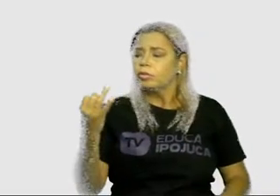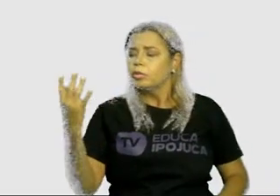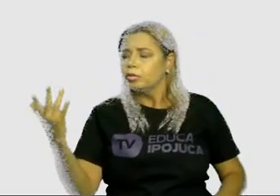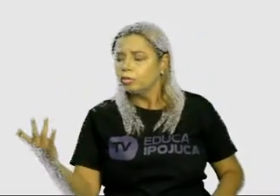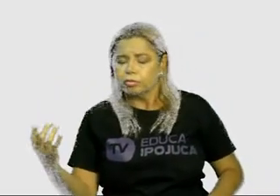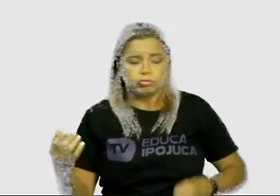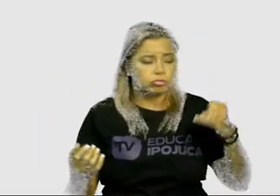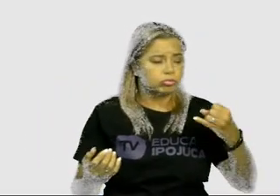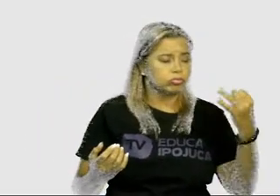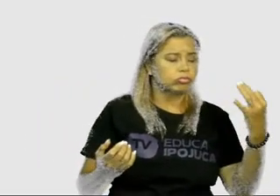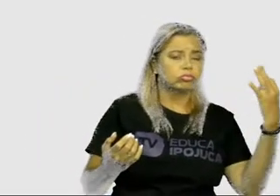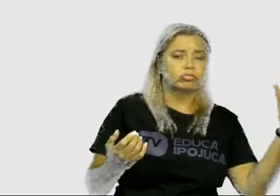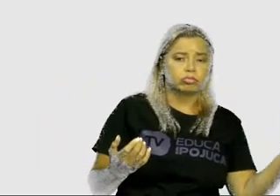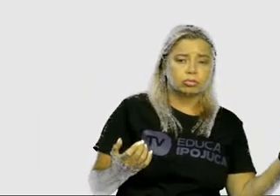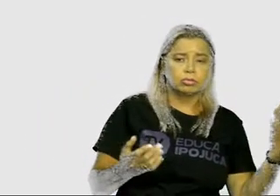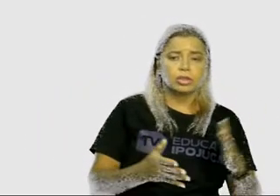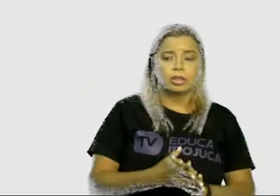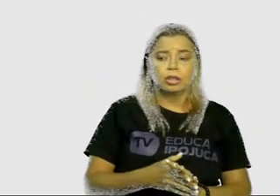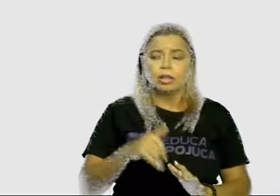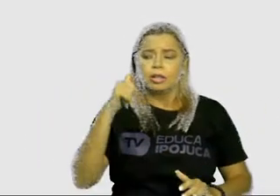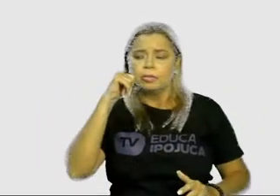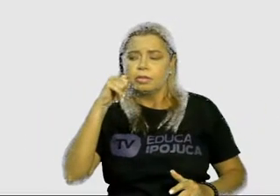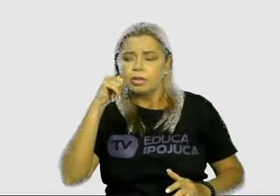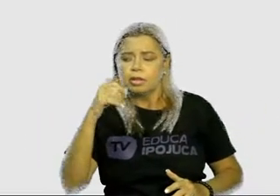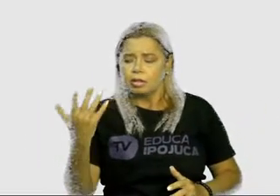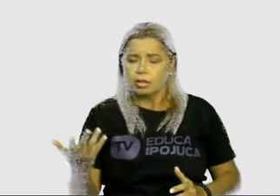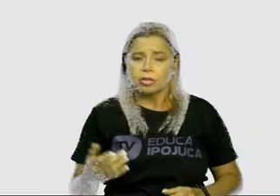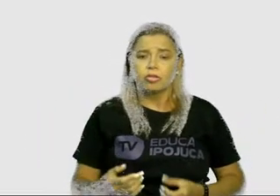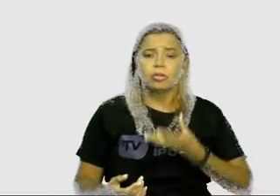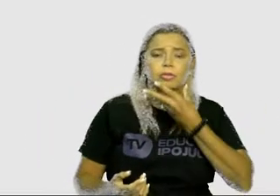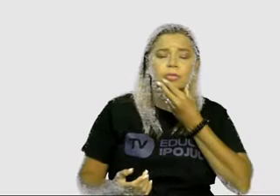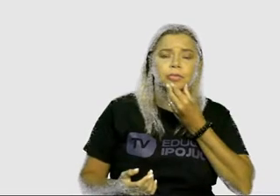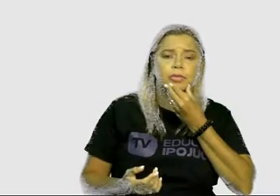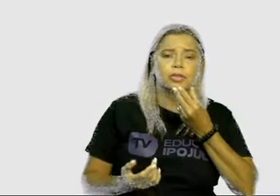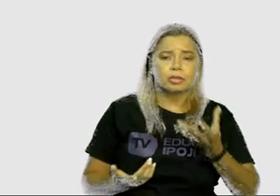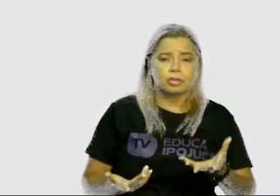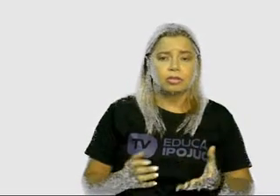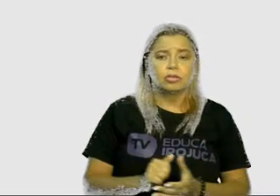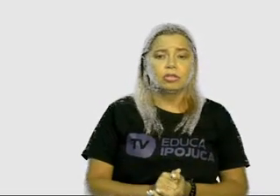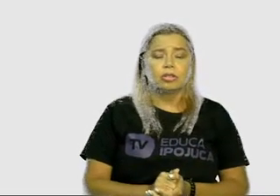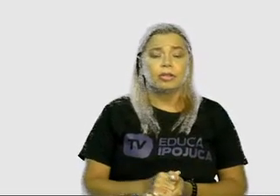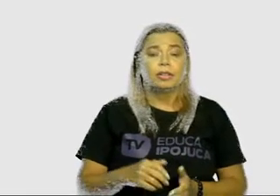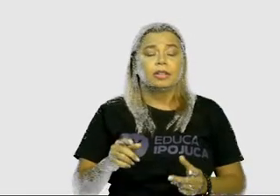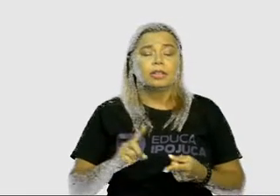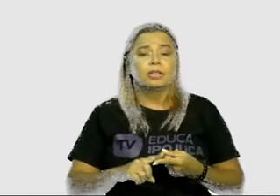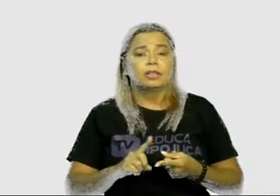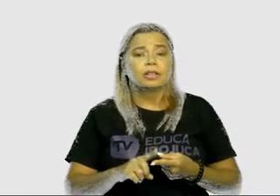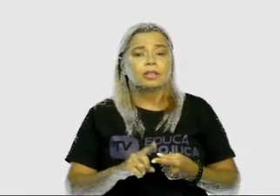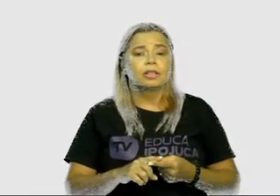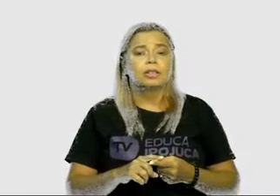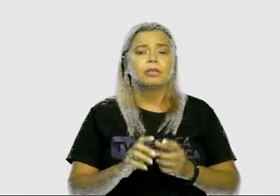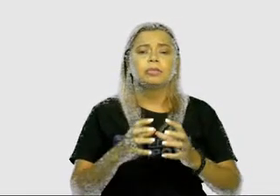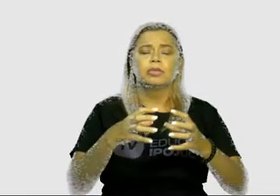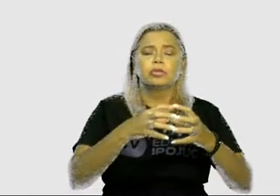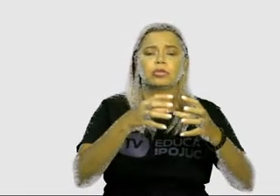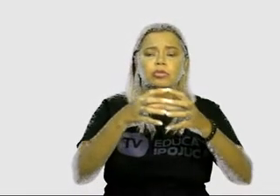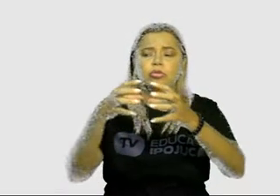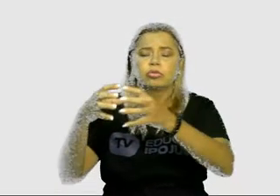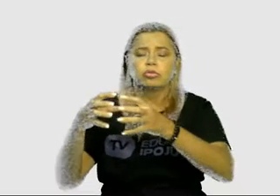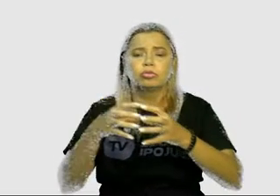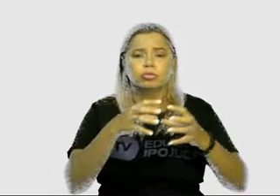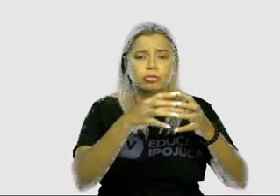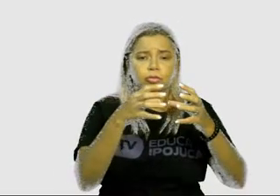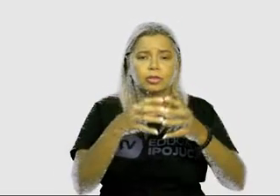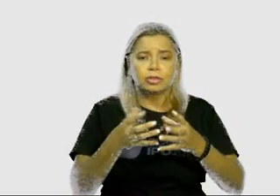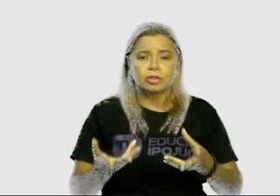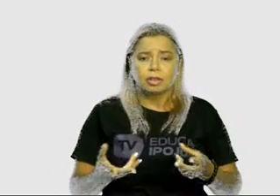meninas. Utilizando estratégias como o agrupamento de objetos semelhantes ou a contagem de dois em